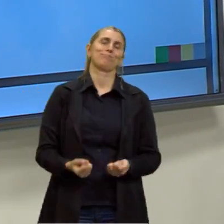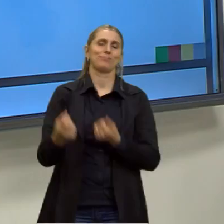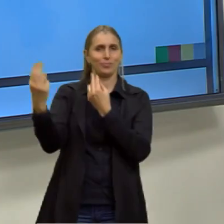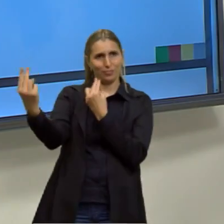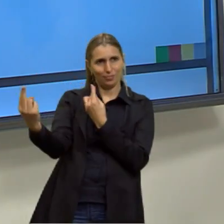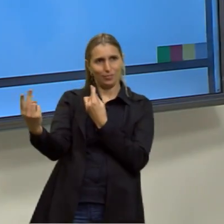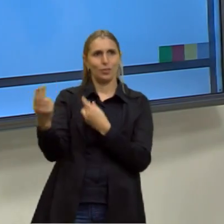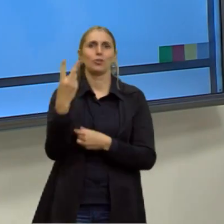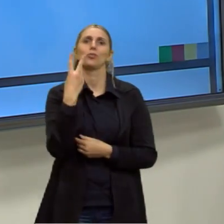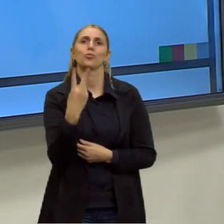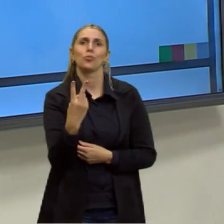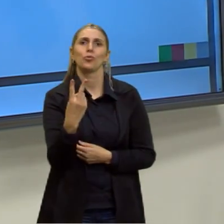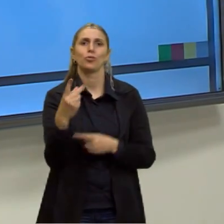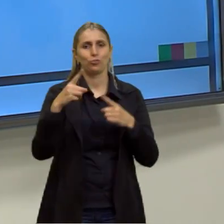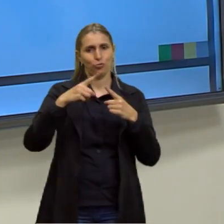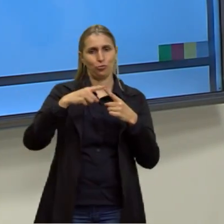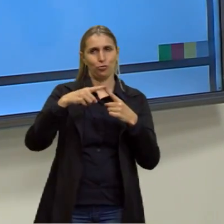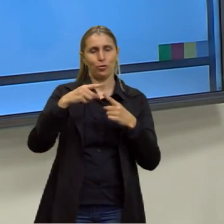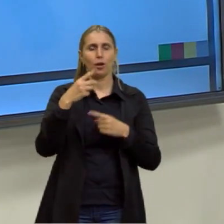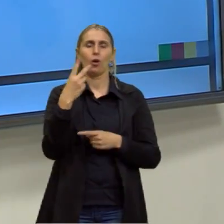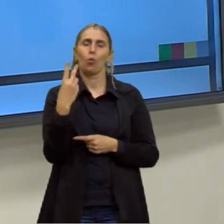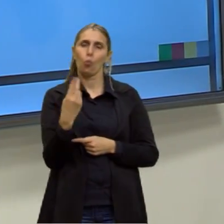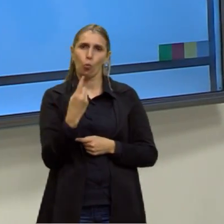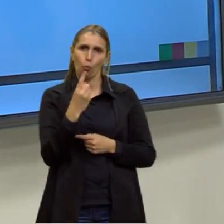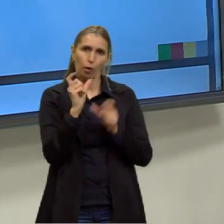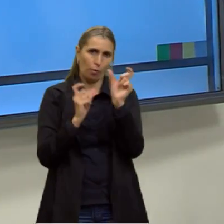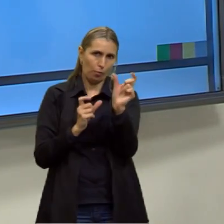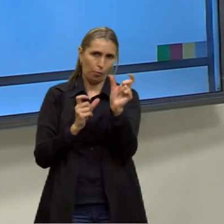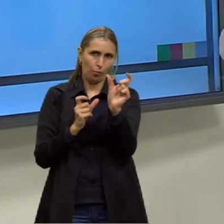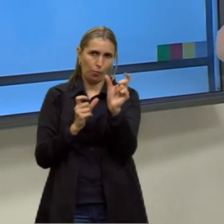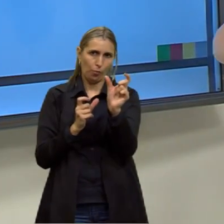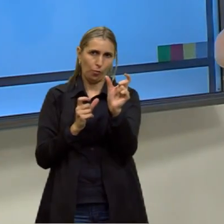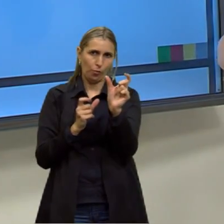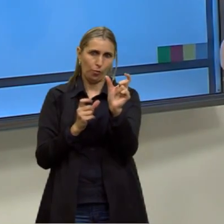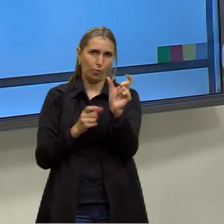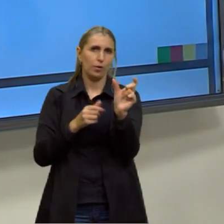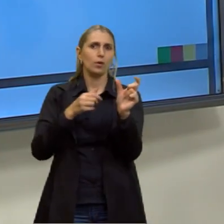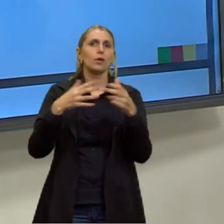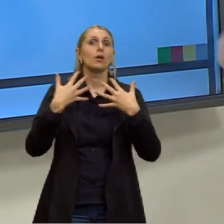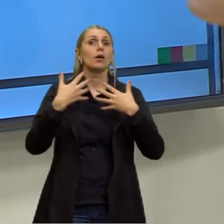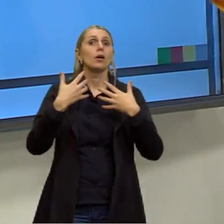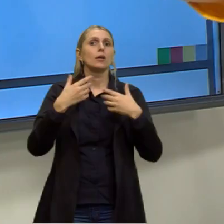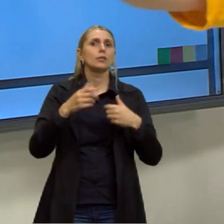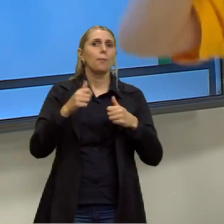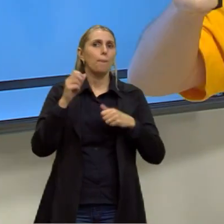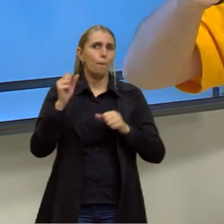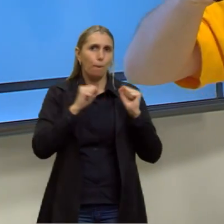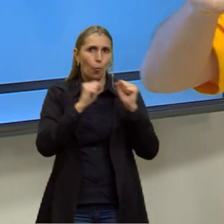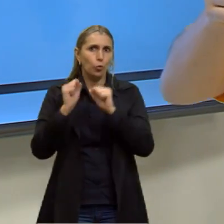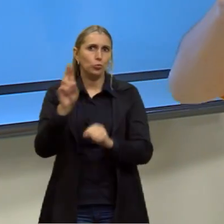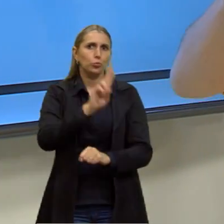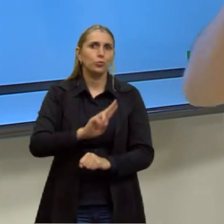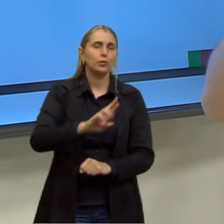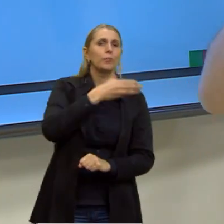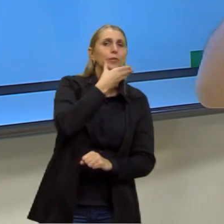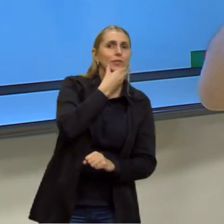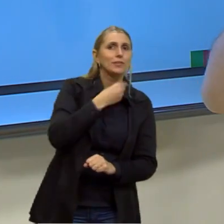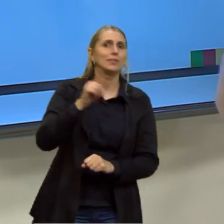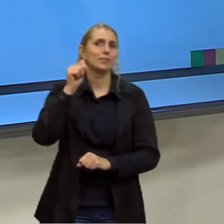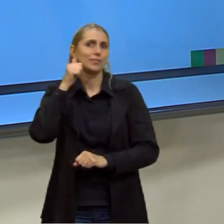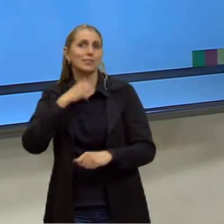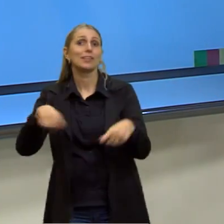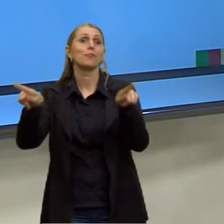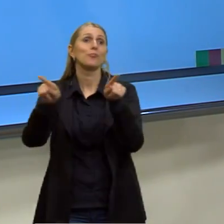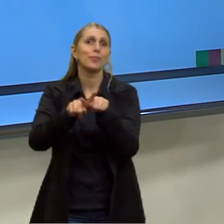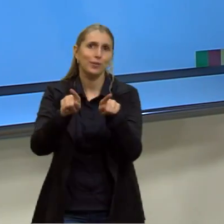de dois gêneros é uma palavra que funciona tanto para o gênero feminino quanto para o gênero masculino